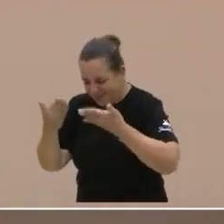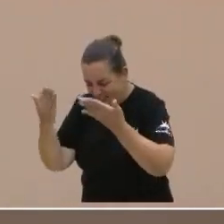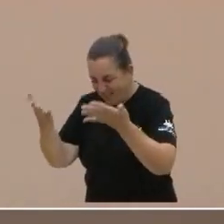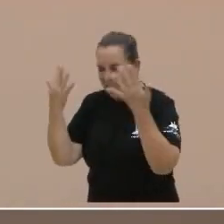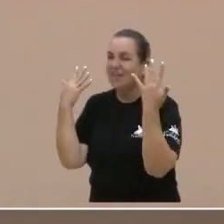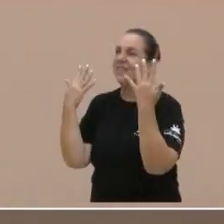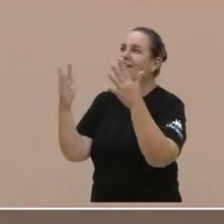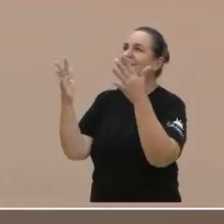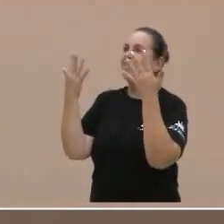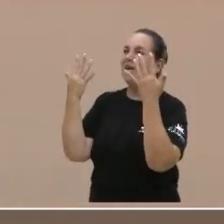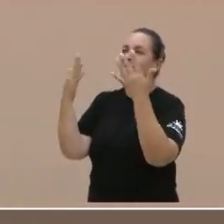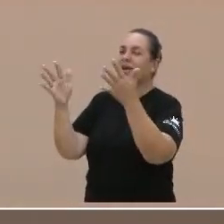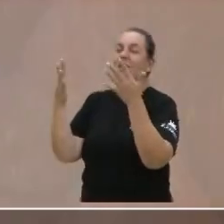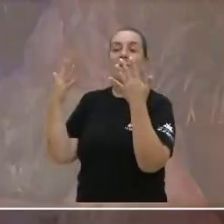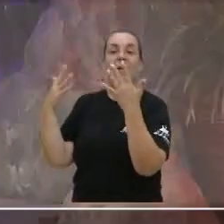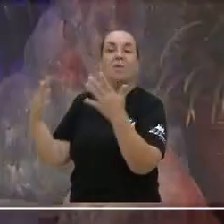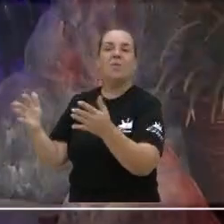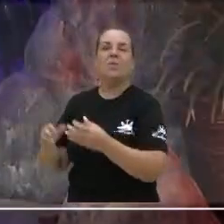alegremo-nos e nele